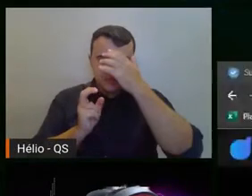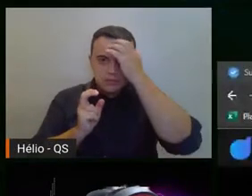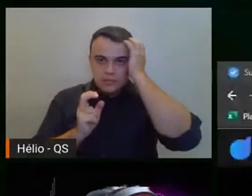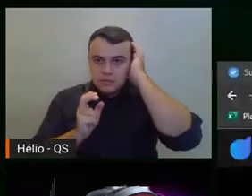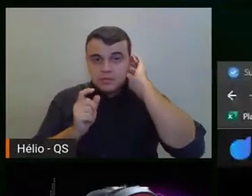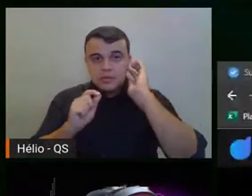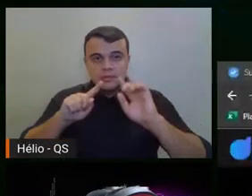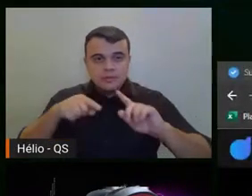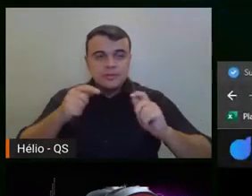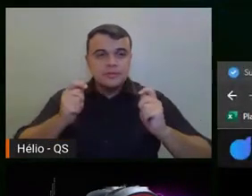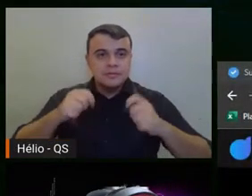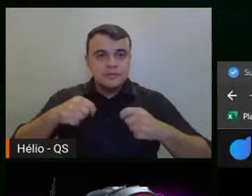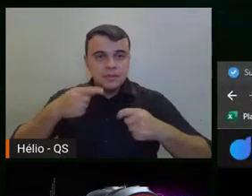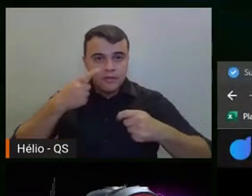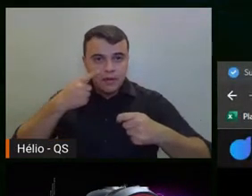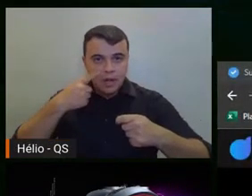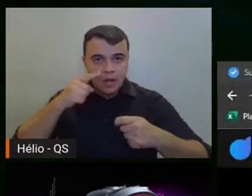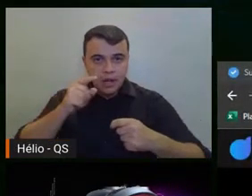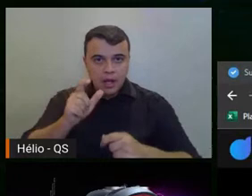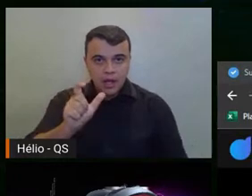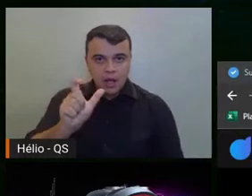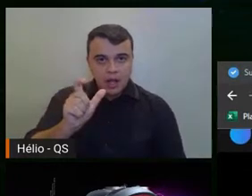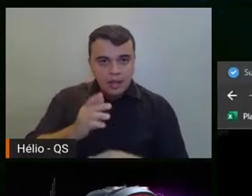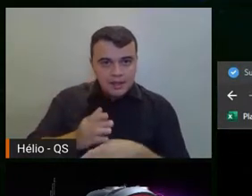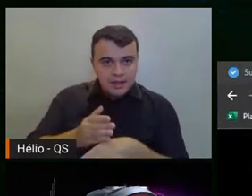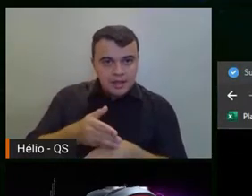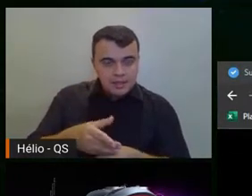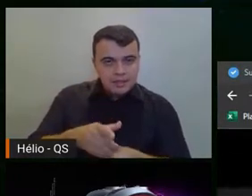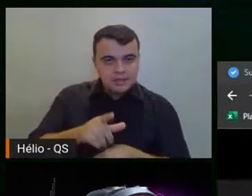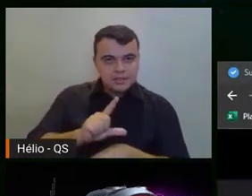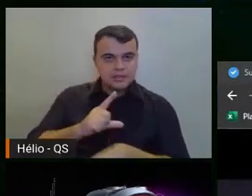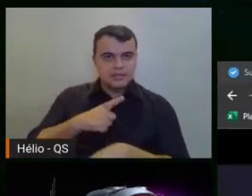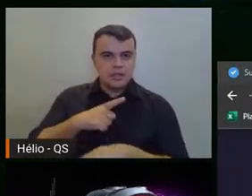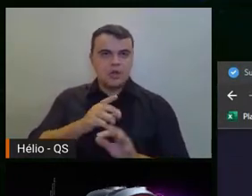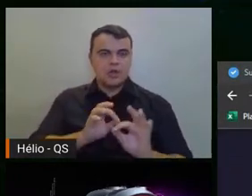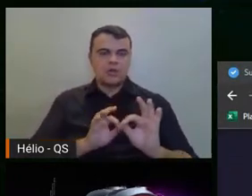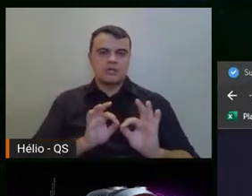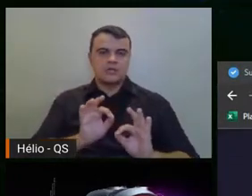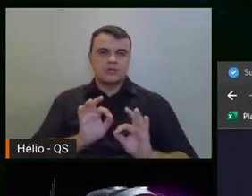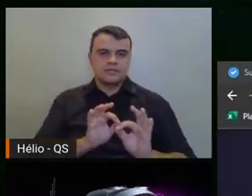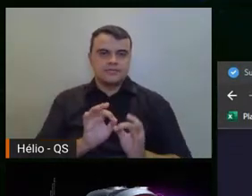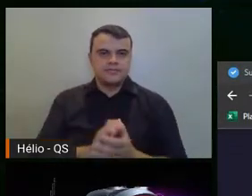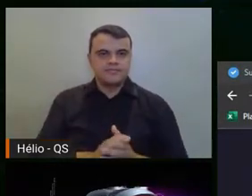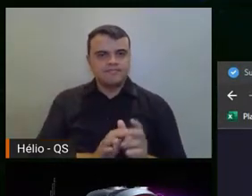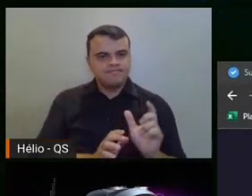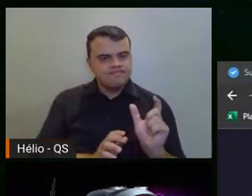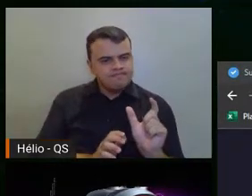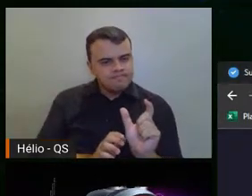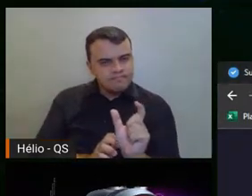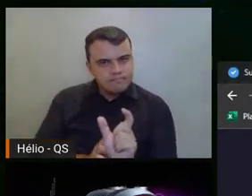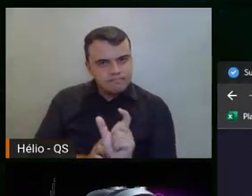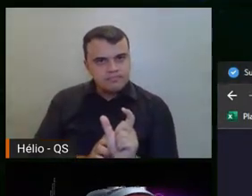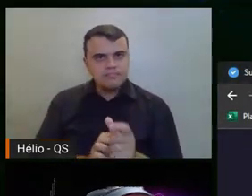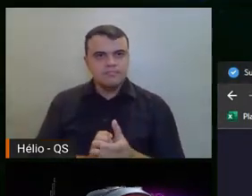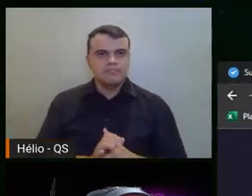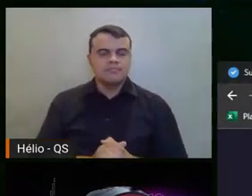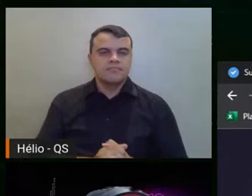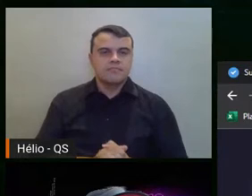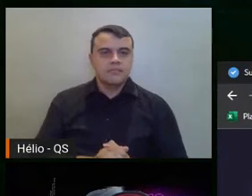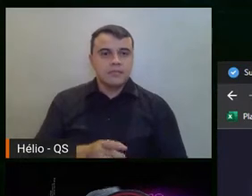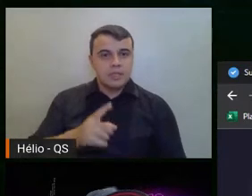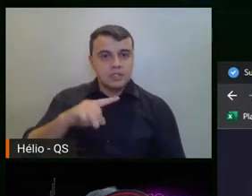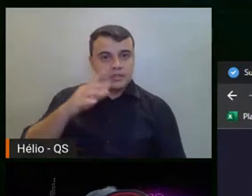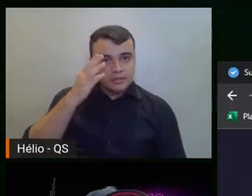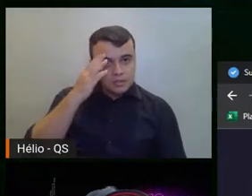potencializando você vai ver na home antes de você logar a gente já estruturou todo tudo em carreiras porque a gente entende